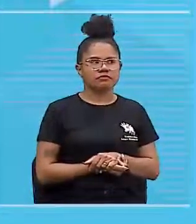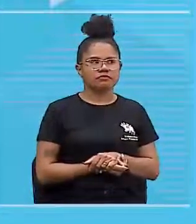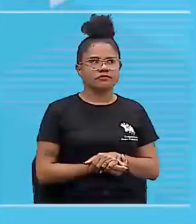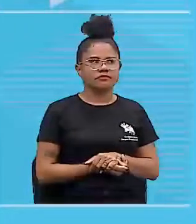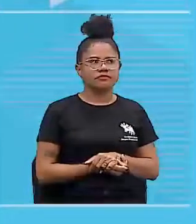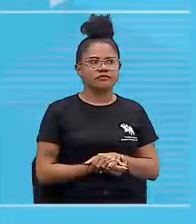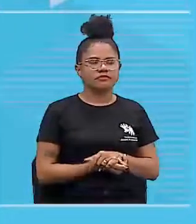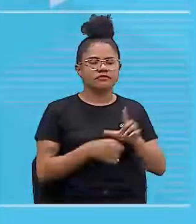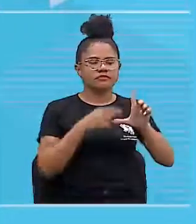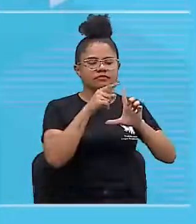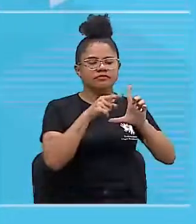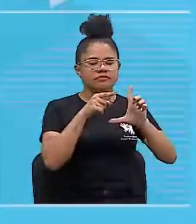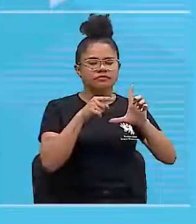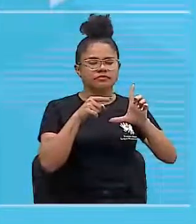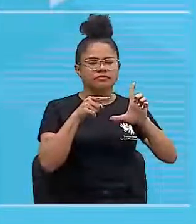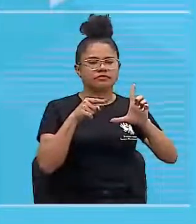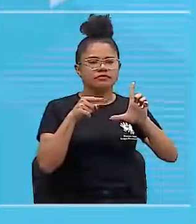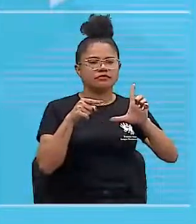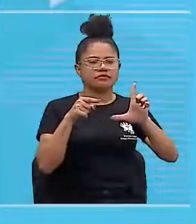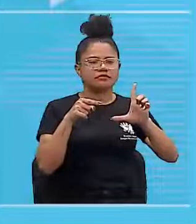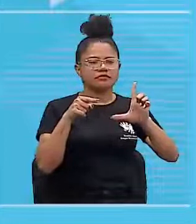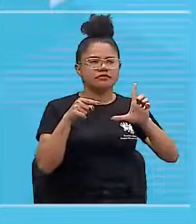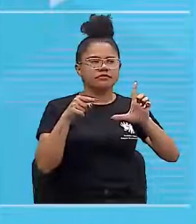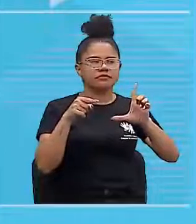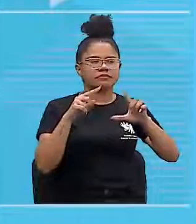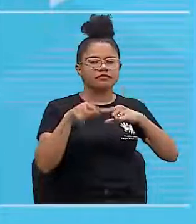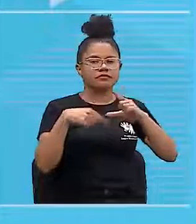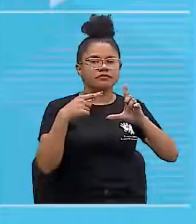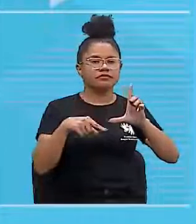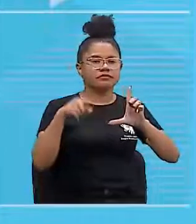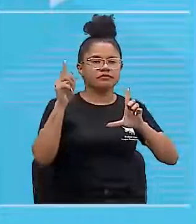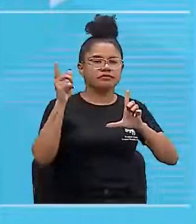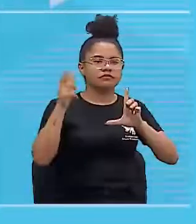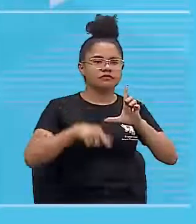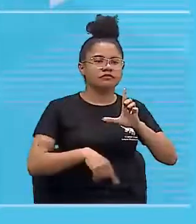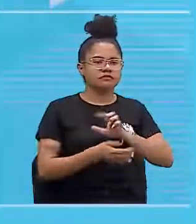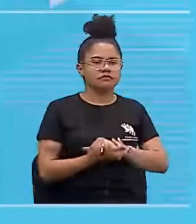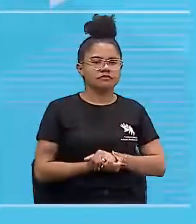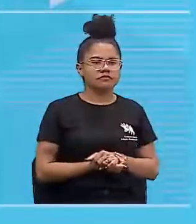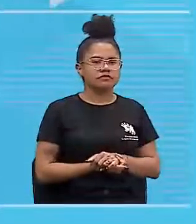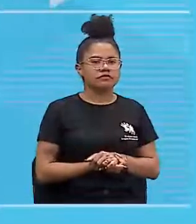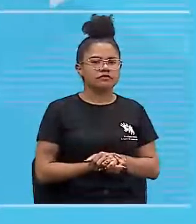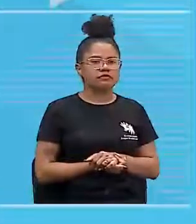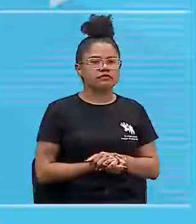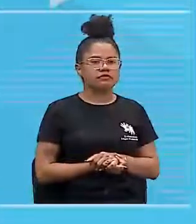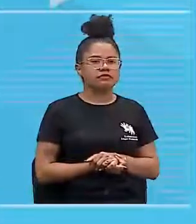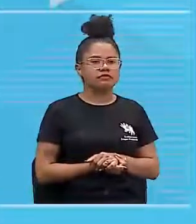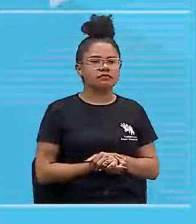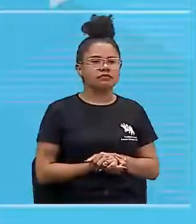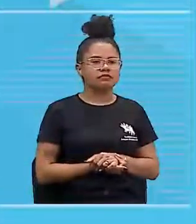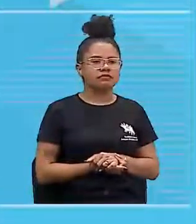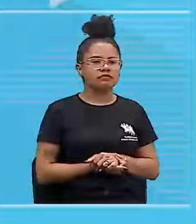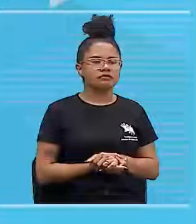vinha caindo caindo caindo caindo e depois decolou de novo gabarito letra